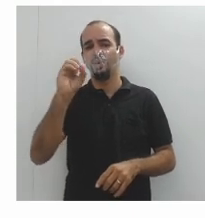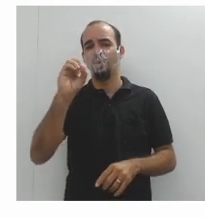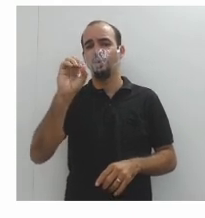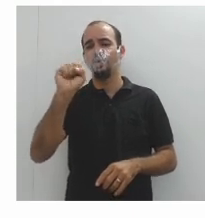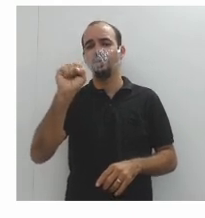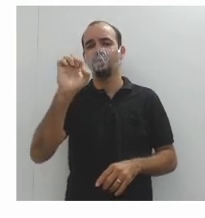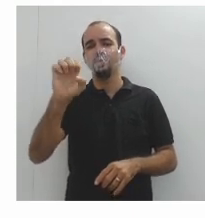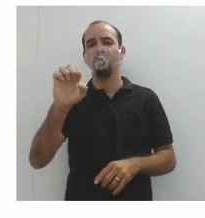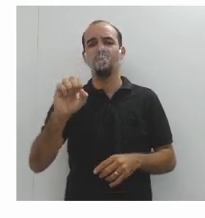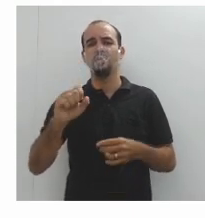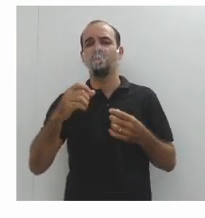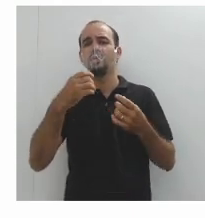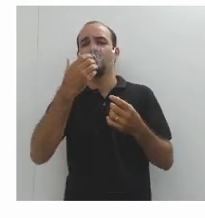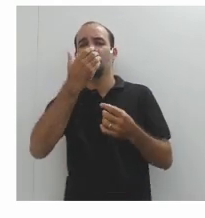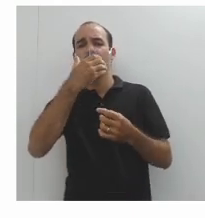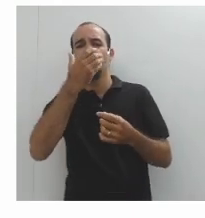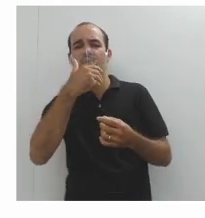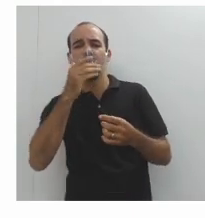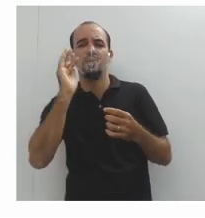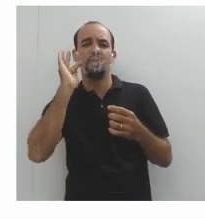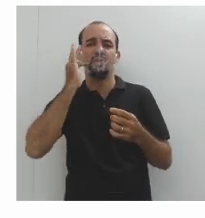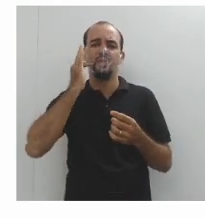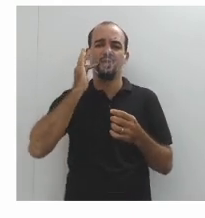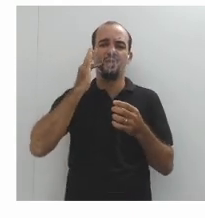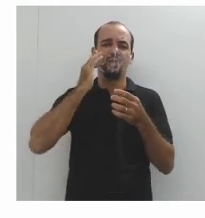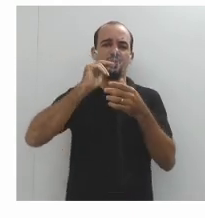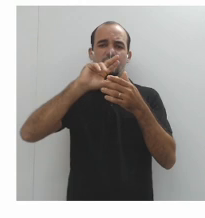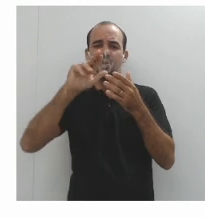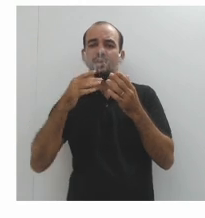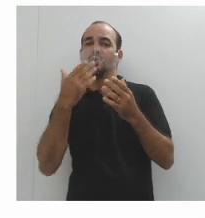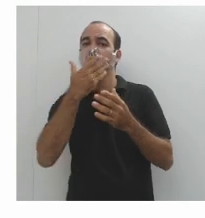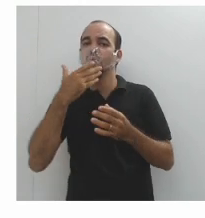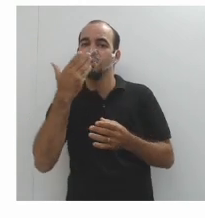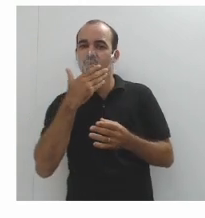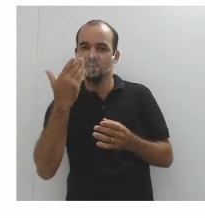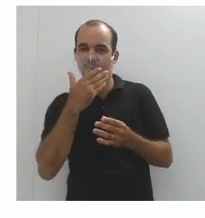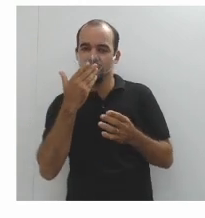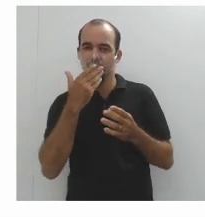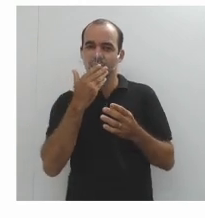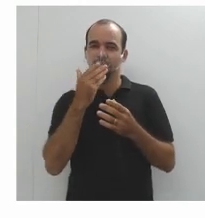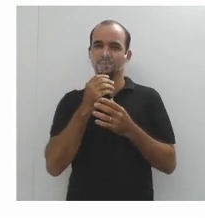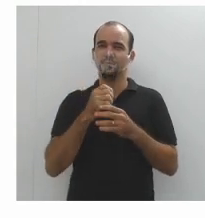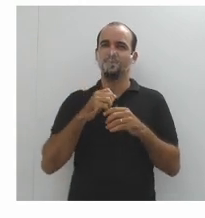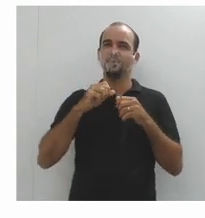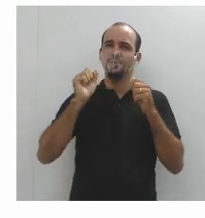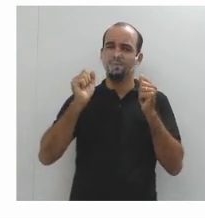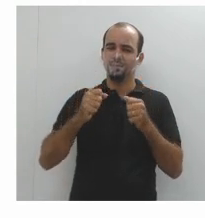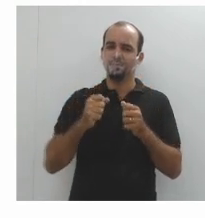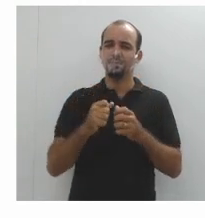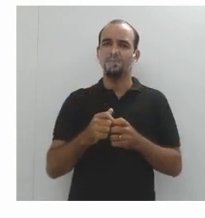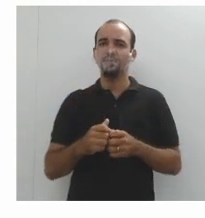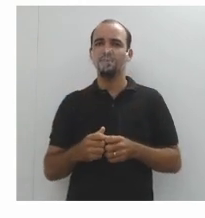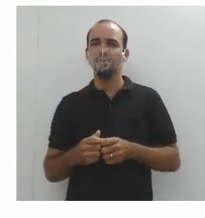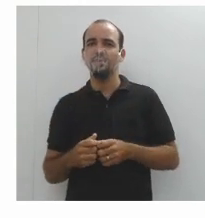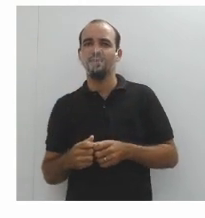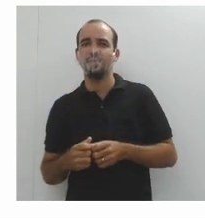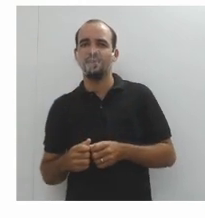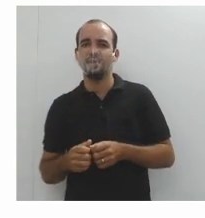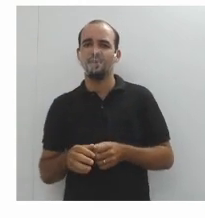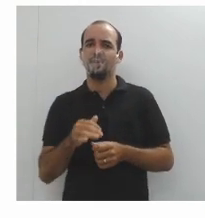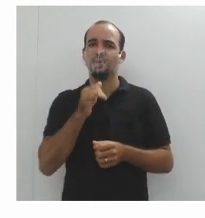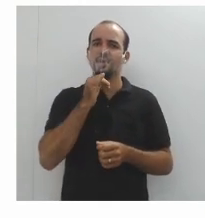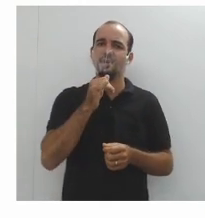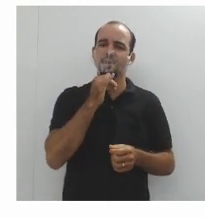também obtido pela hidrólise da inulina, tá bom? Aqui, gente,